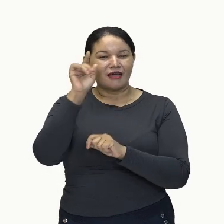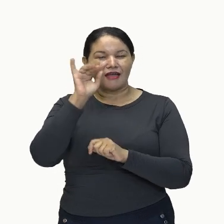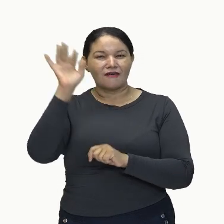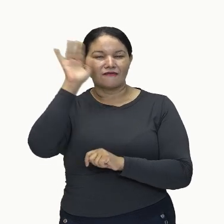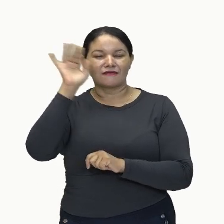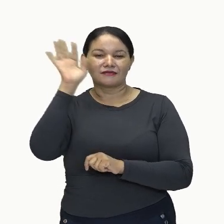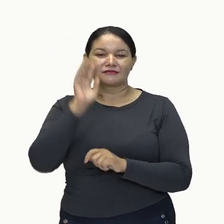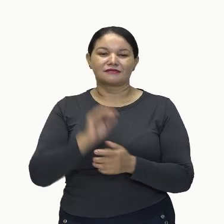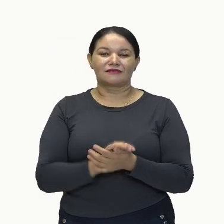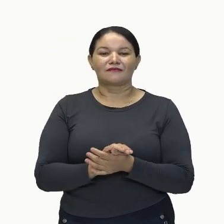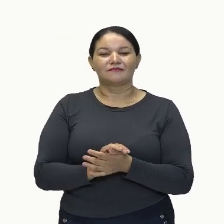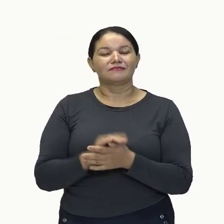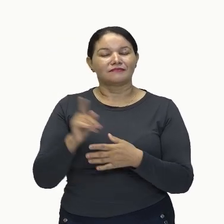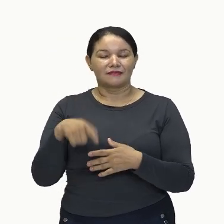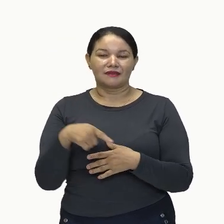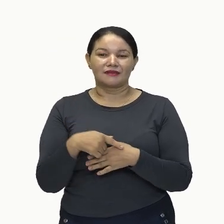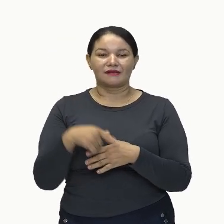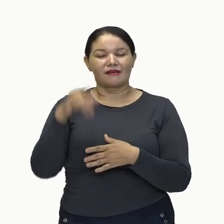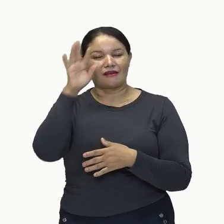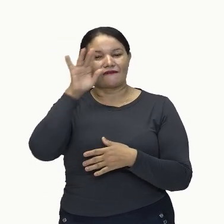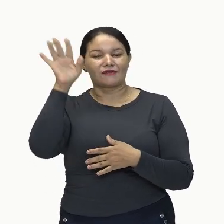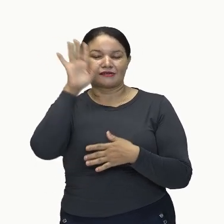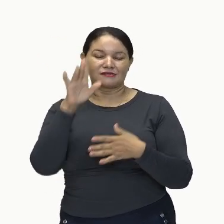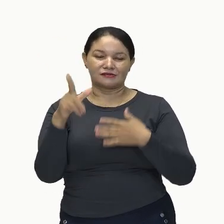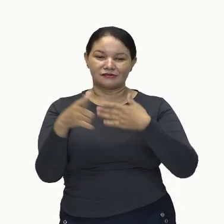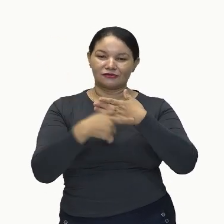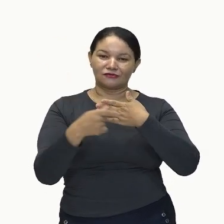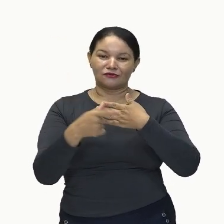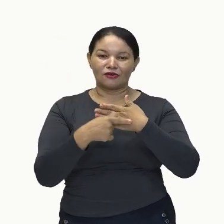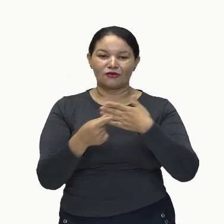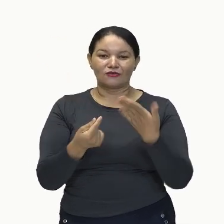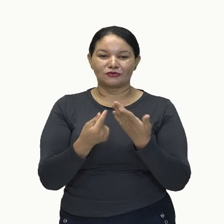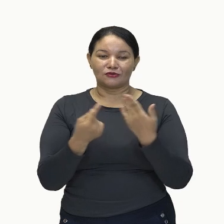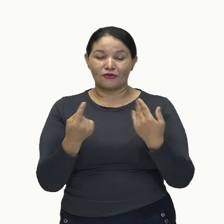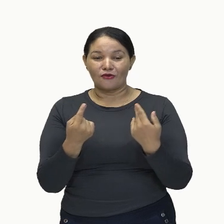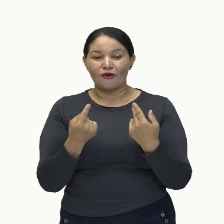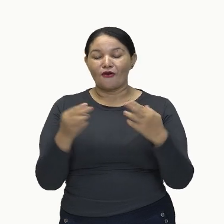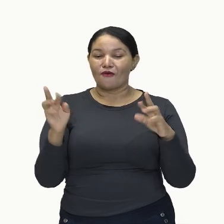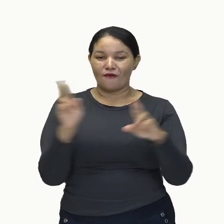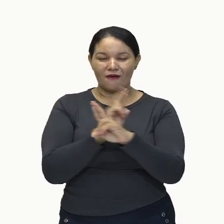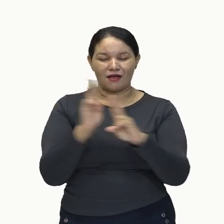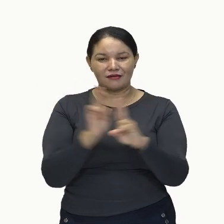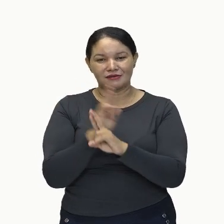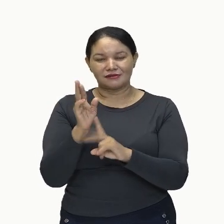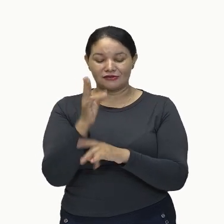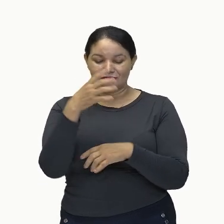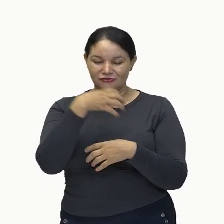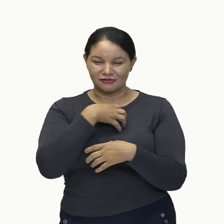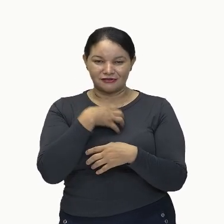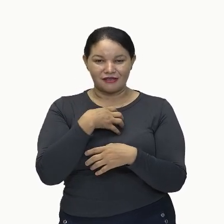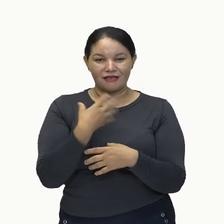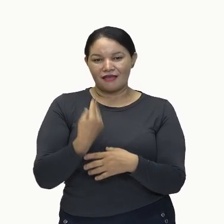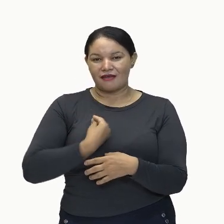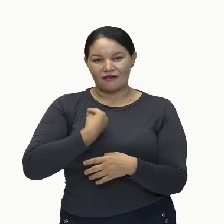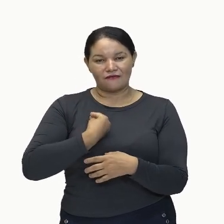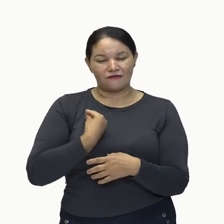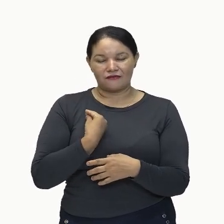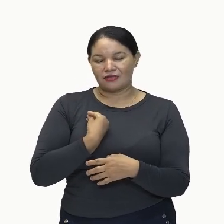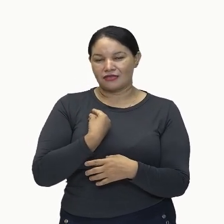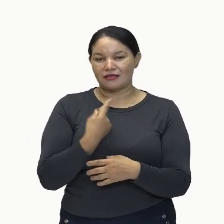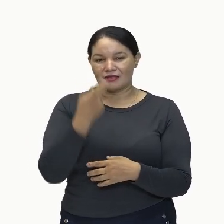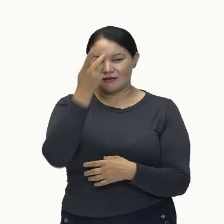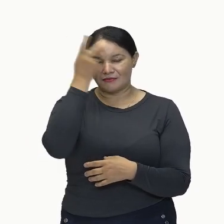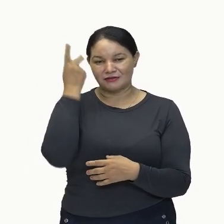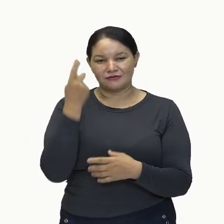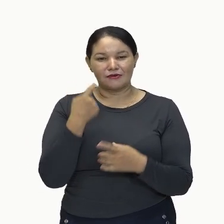aí exatamente de um eu lírico com relação ao ser, né? A vida. Então percebo que o